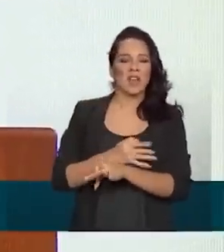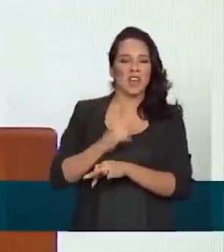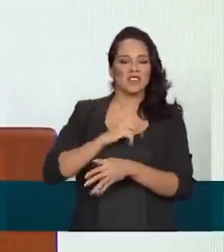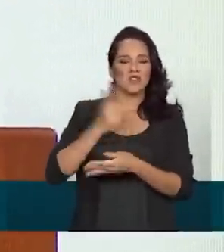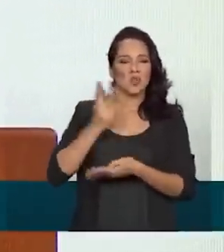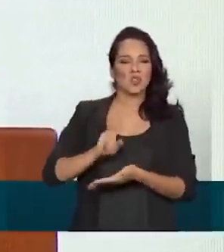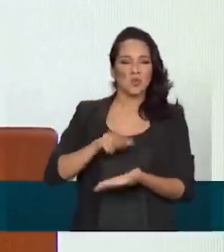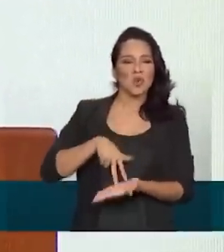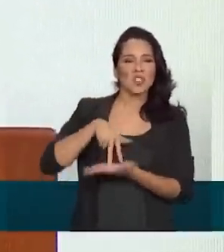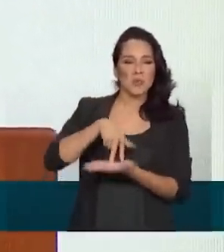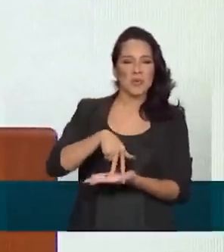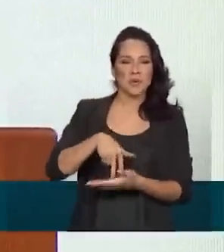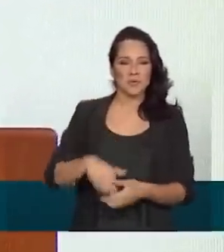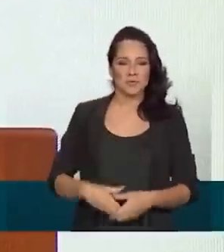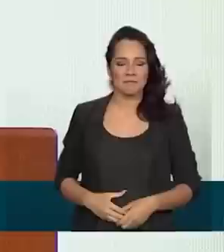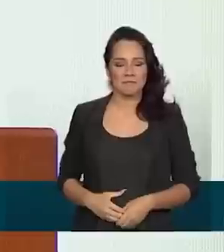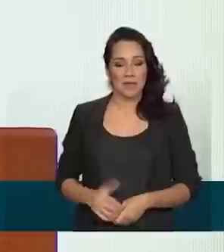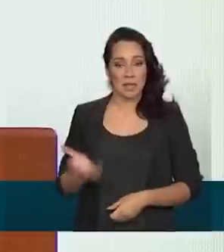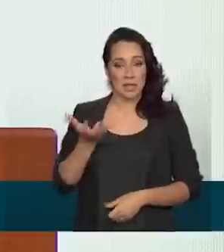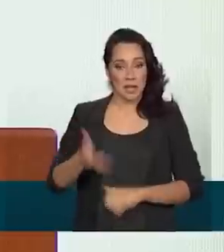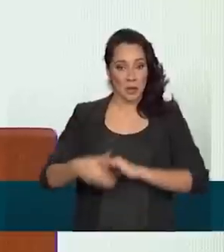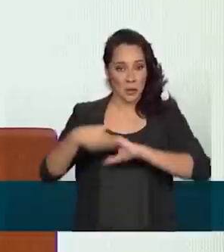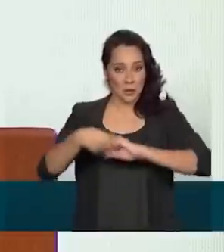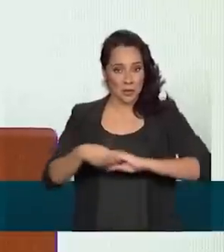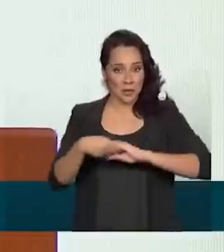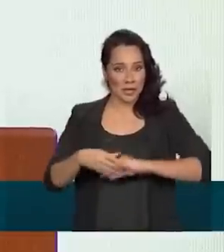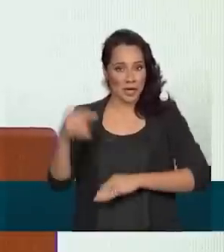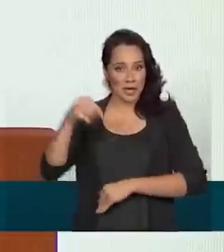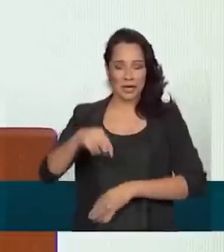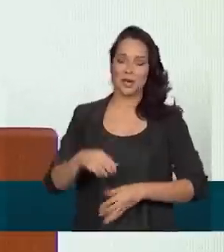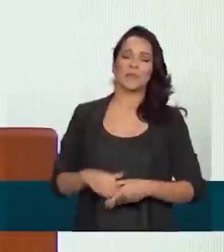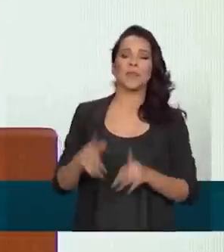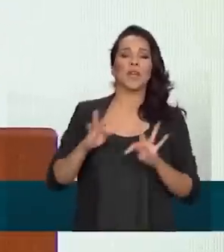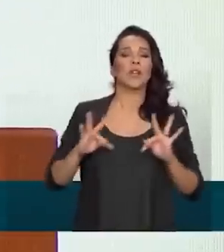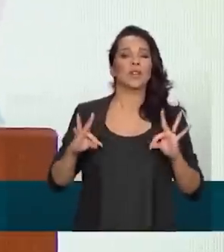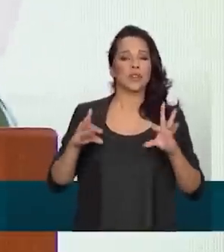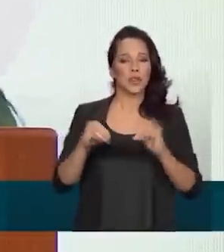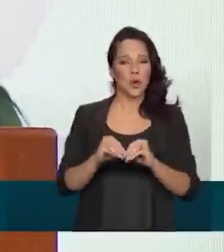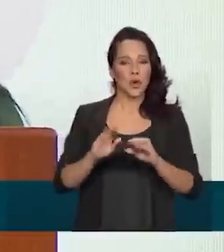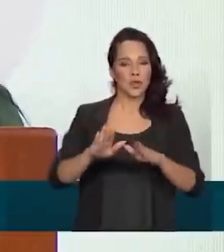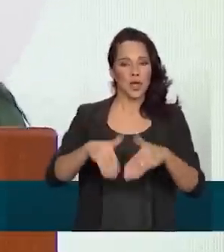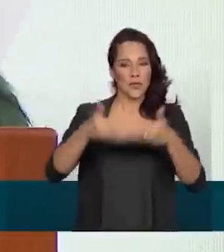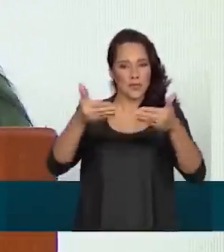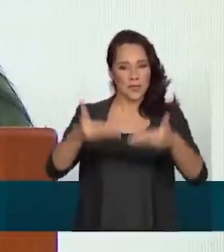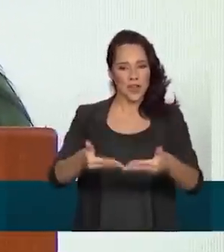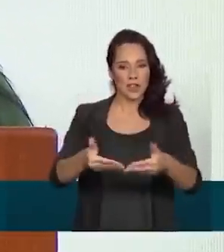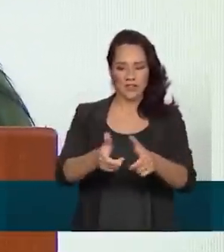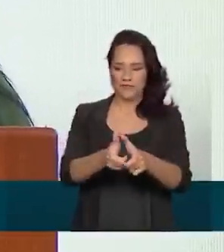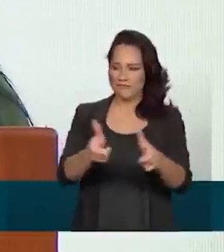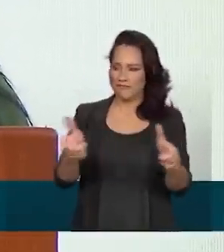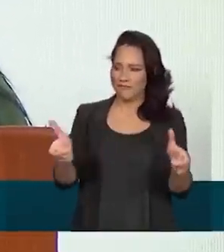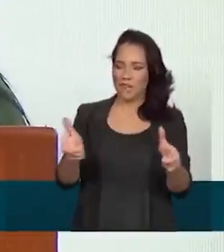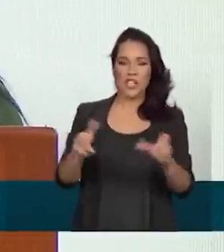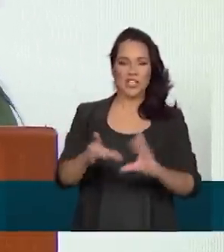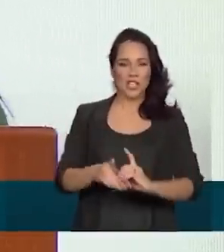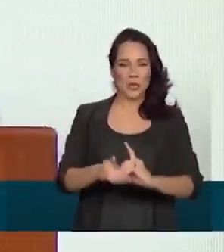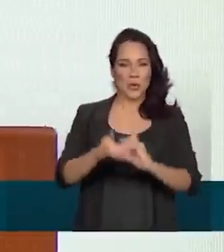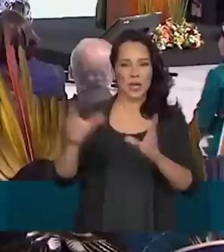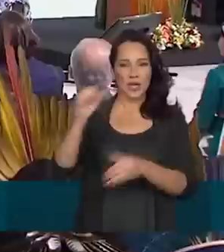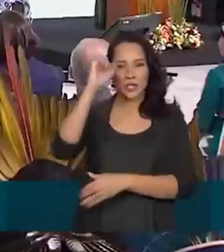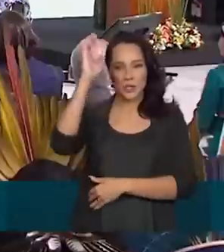mantém de pé. Quero cumprimentar aqui toda a Frente Ampla